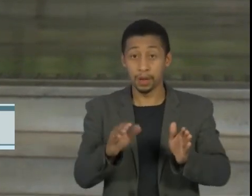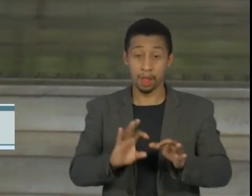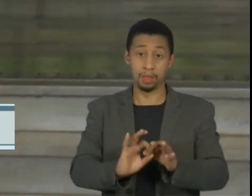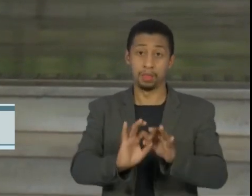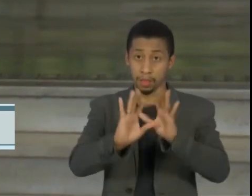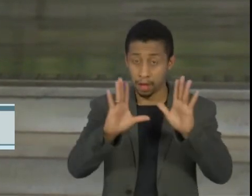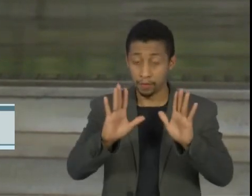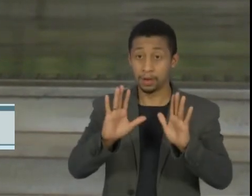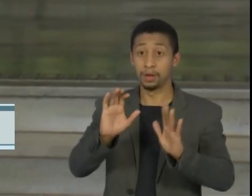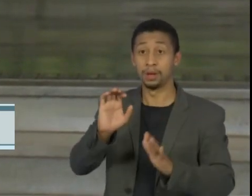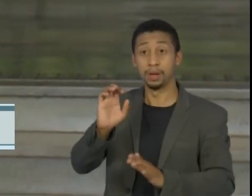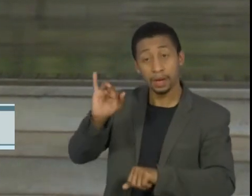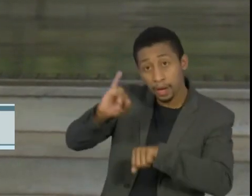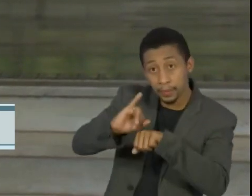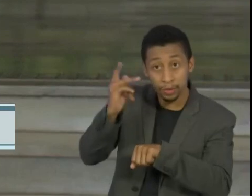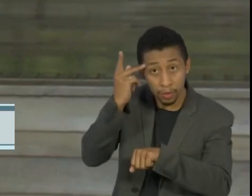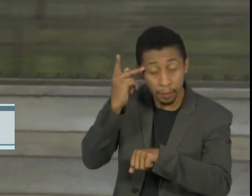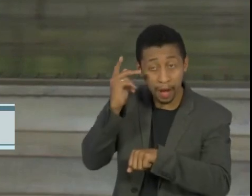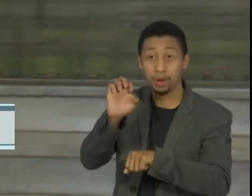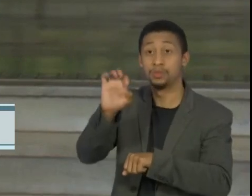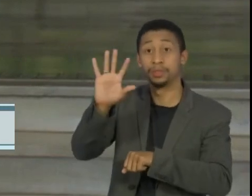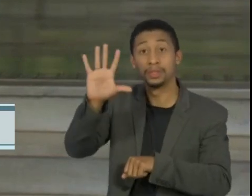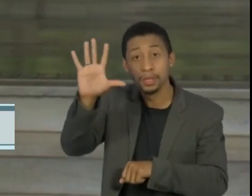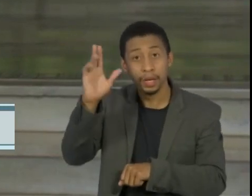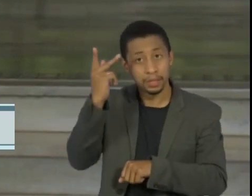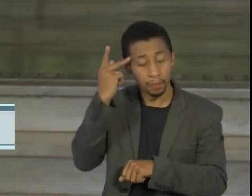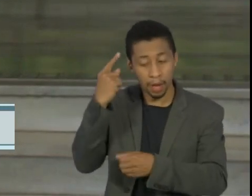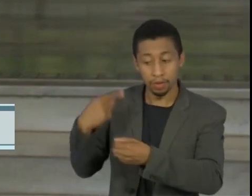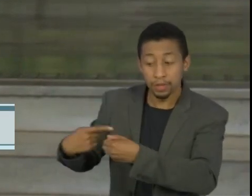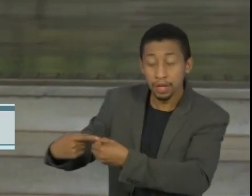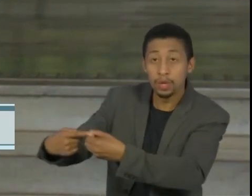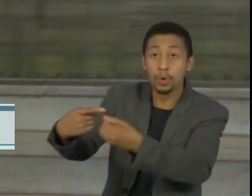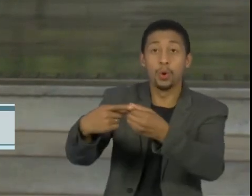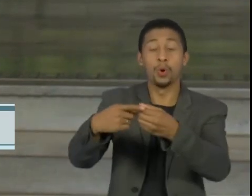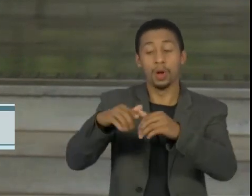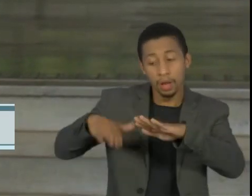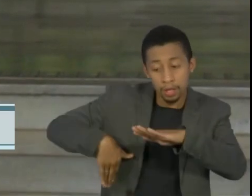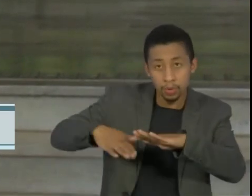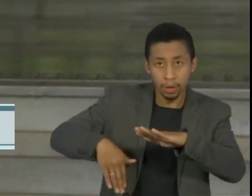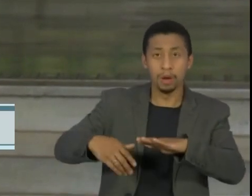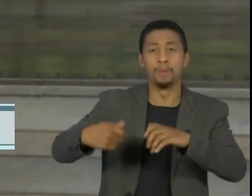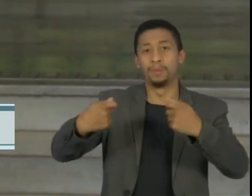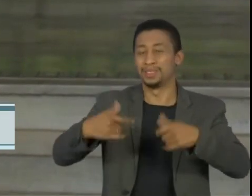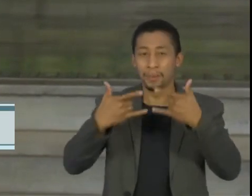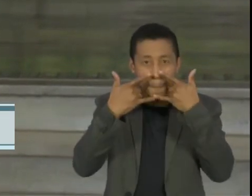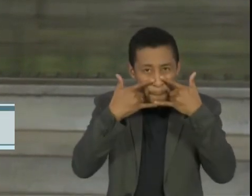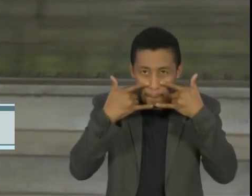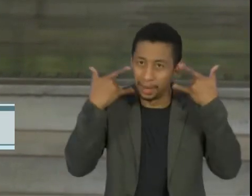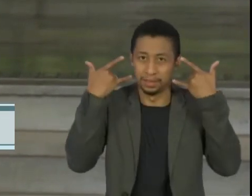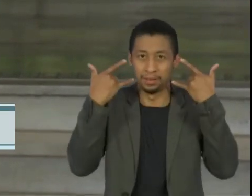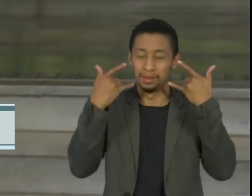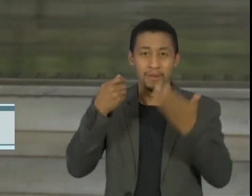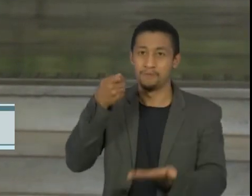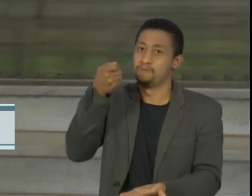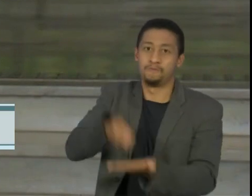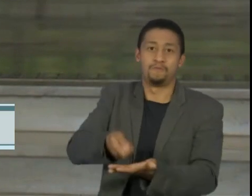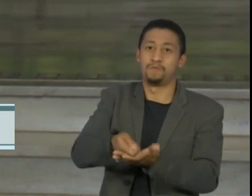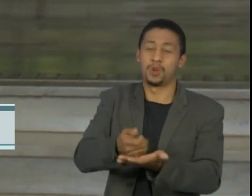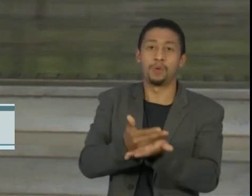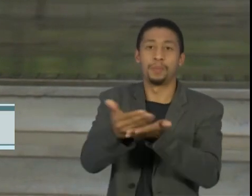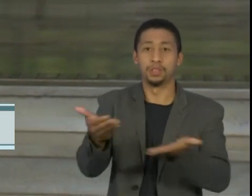seja na Grande São Paulo, litoral ou interior do estado, devem usar máscaras. A partir de hoje, além